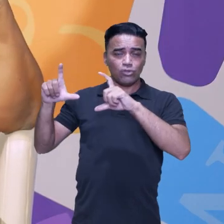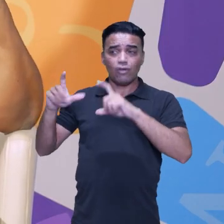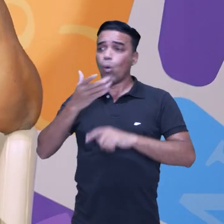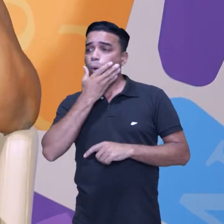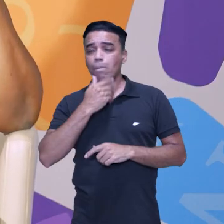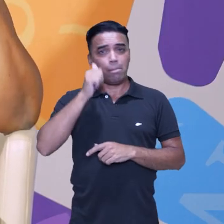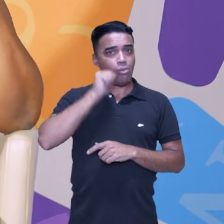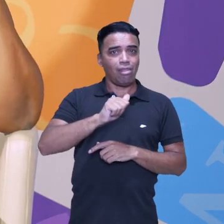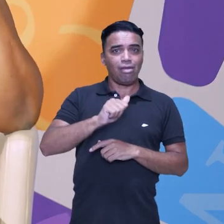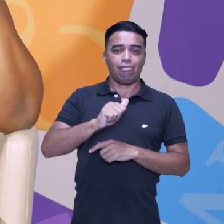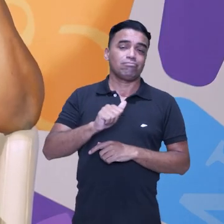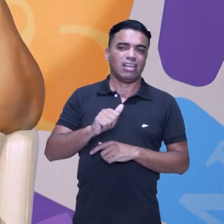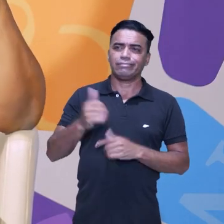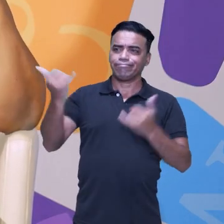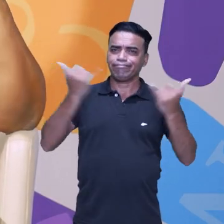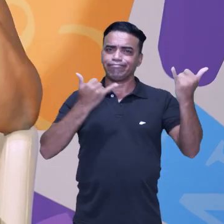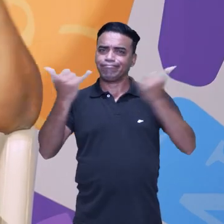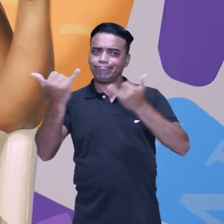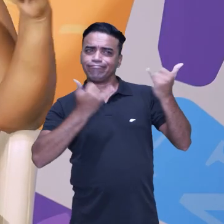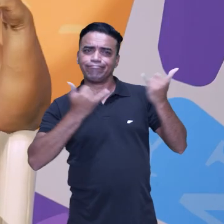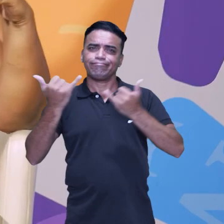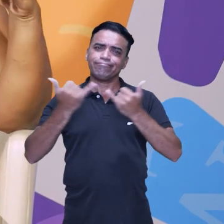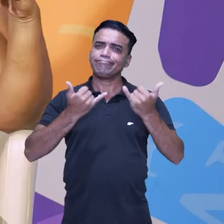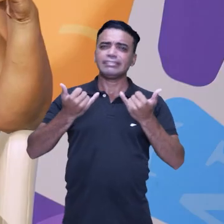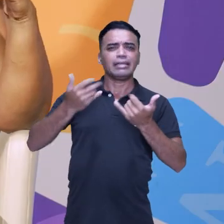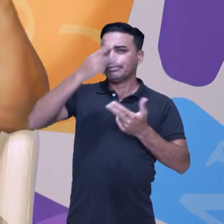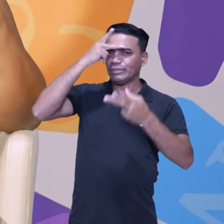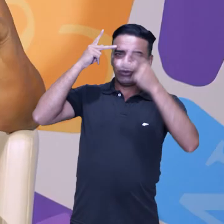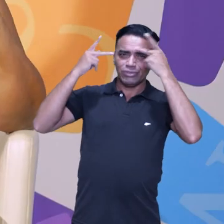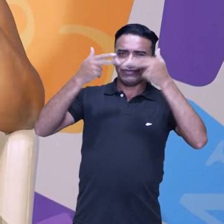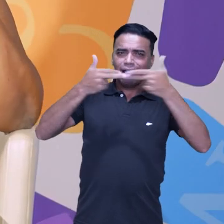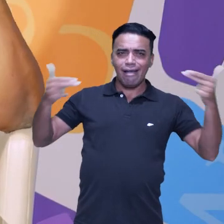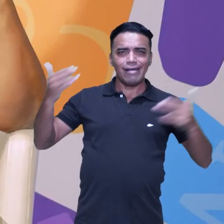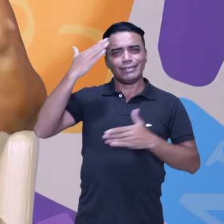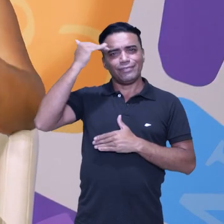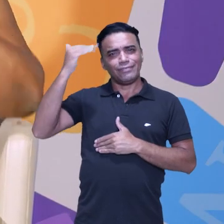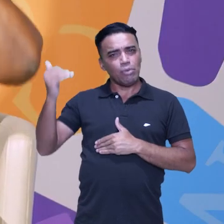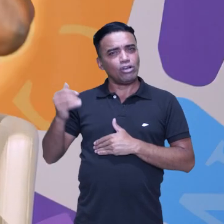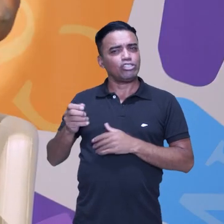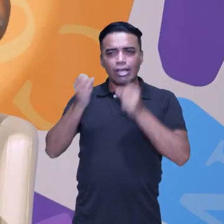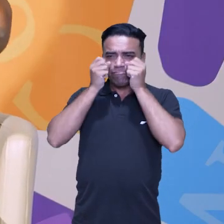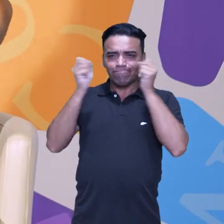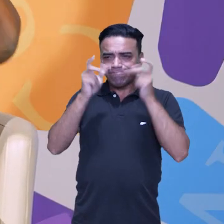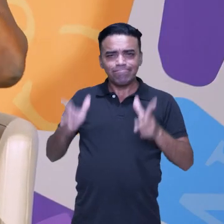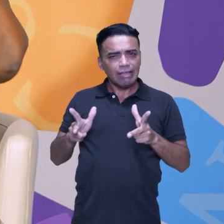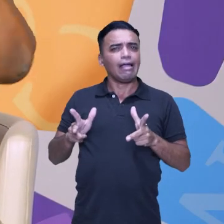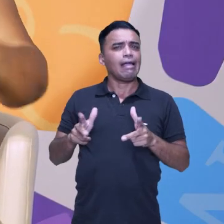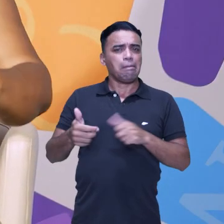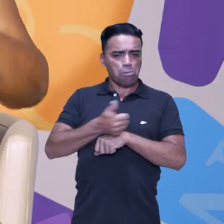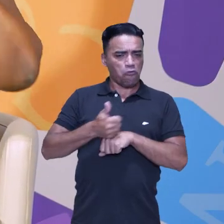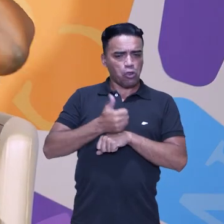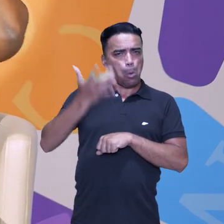mulher. Aí eu escutei muita gente muito famosa da cidade, que já tem expertise, que faz,